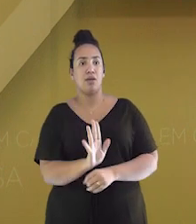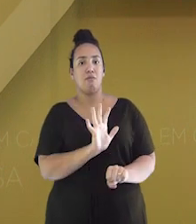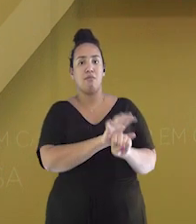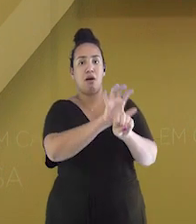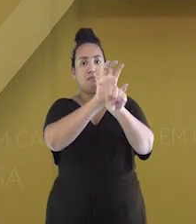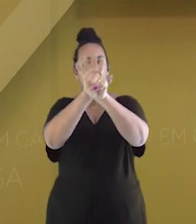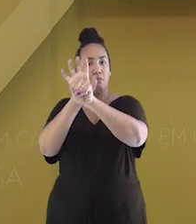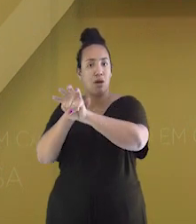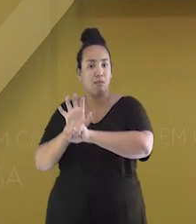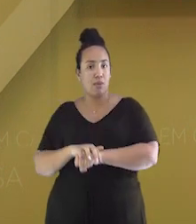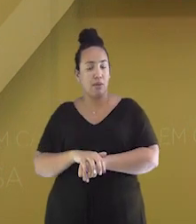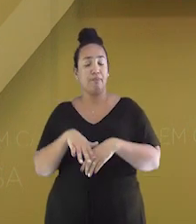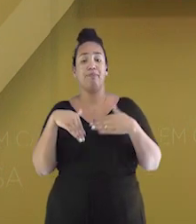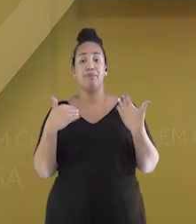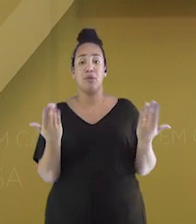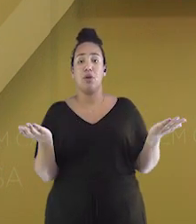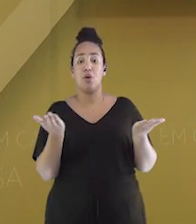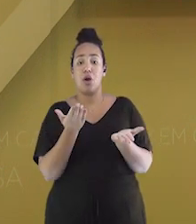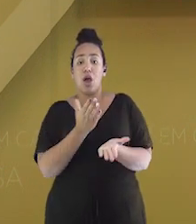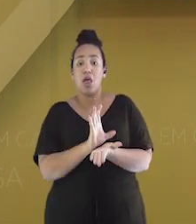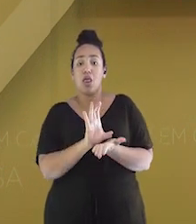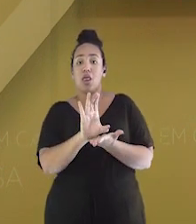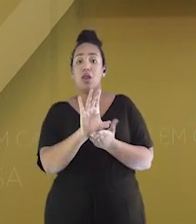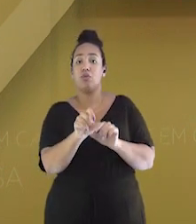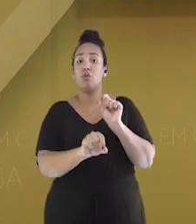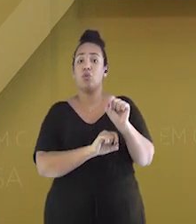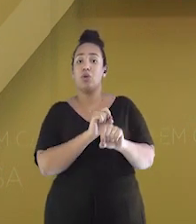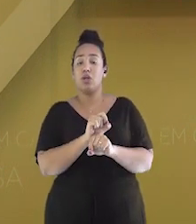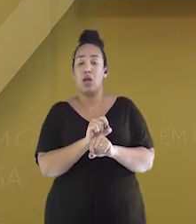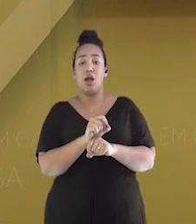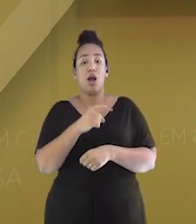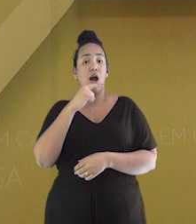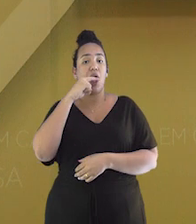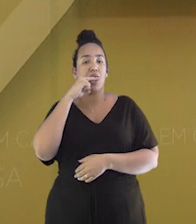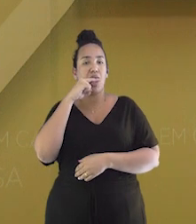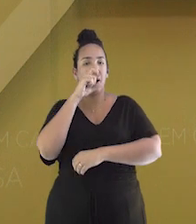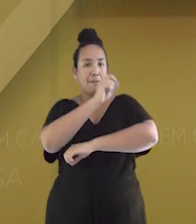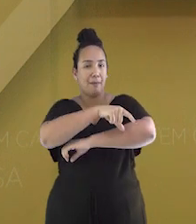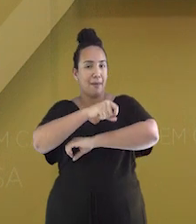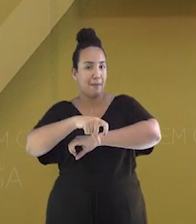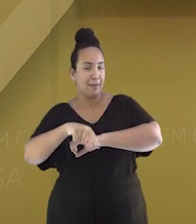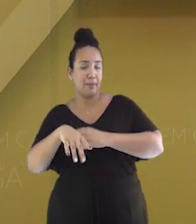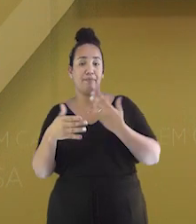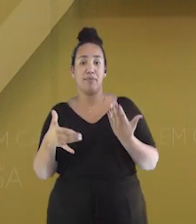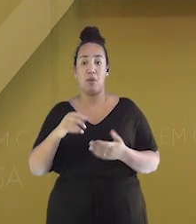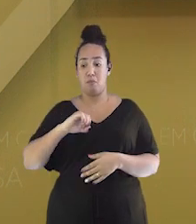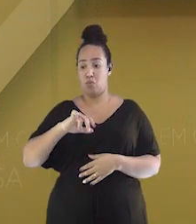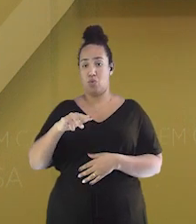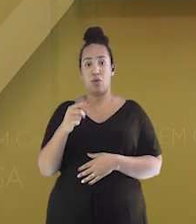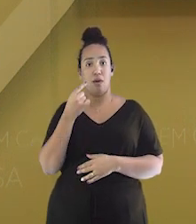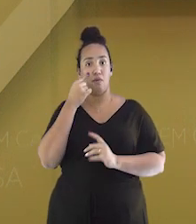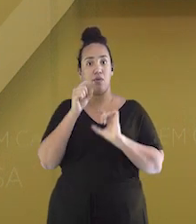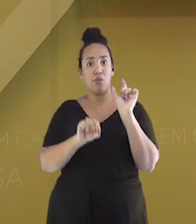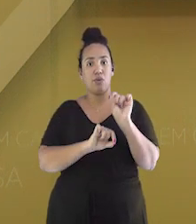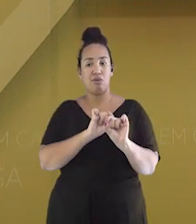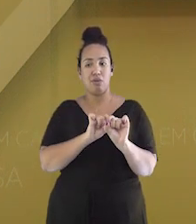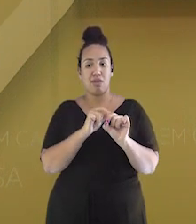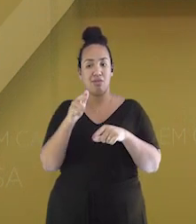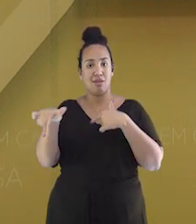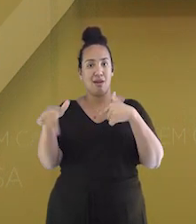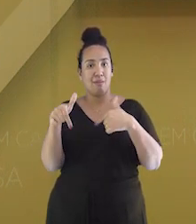isso, passaram a incentivar o plantio da cana-de-açúcar. Os portugueses viram na escravidão uma